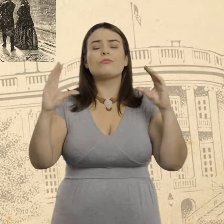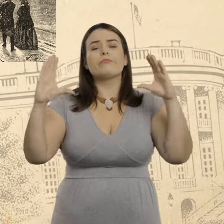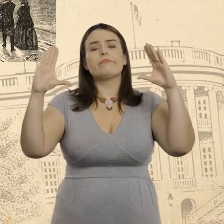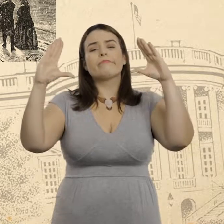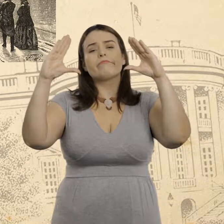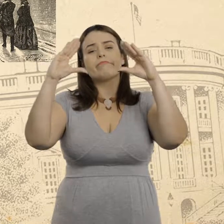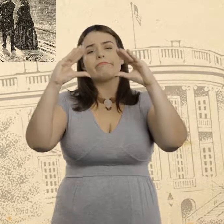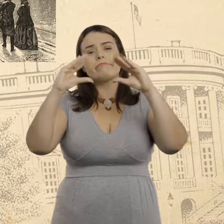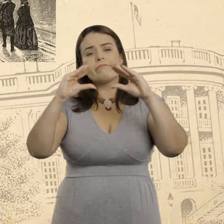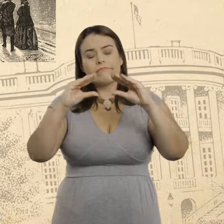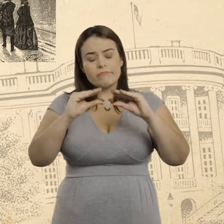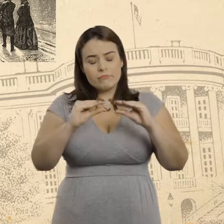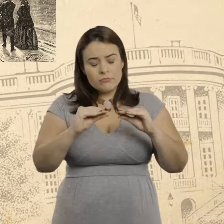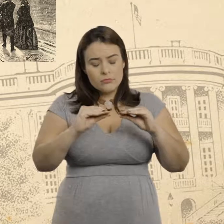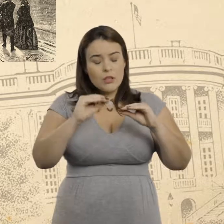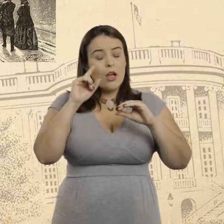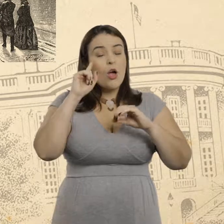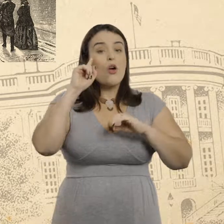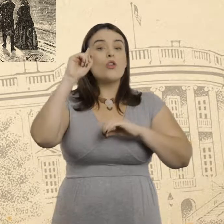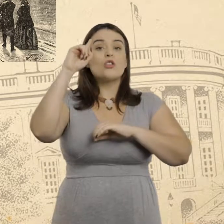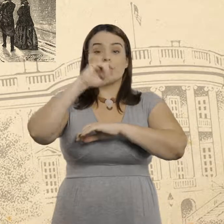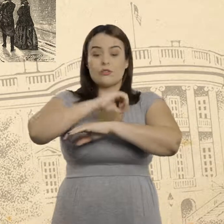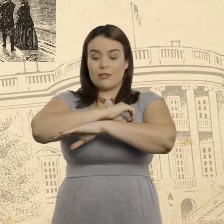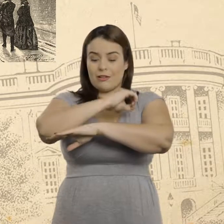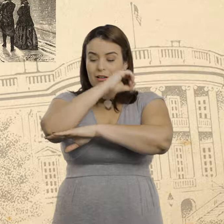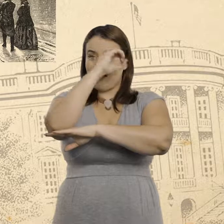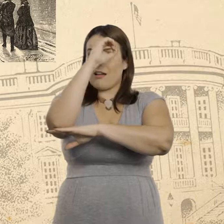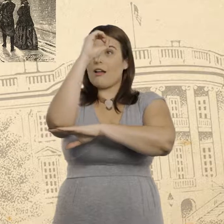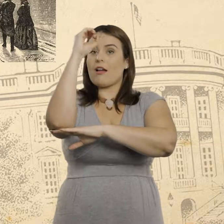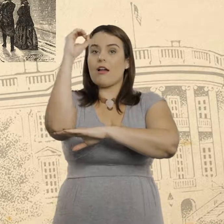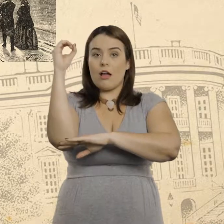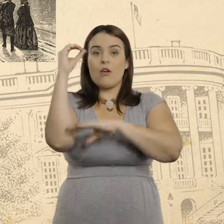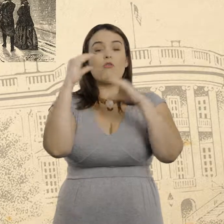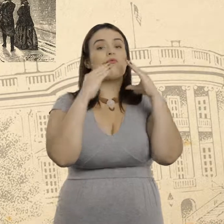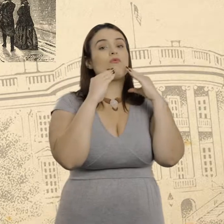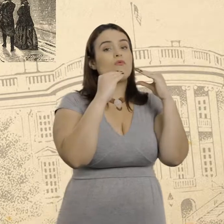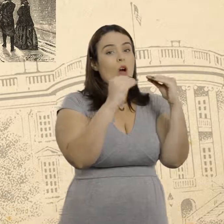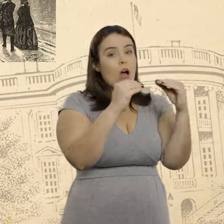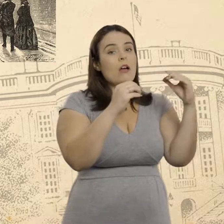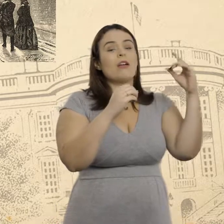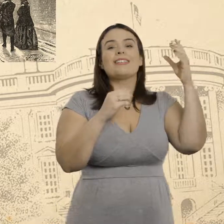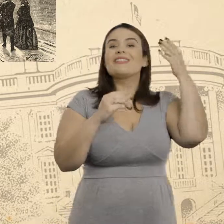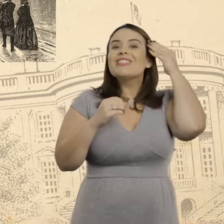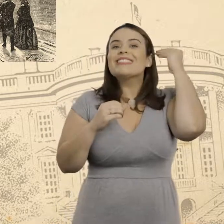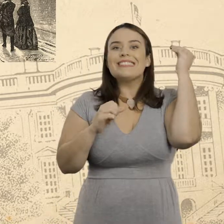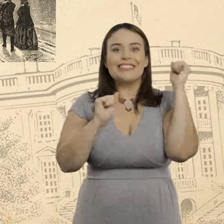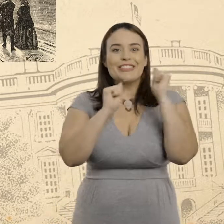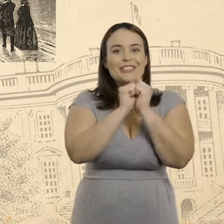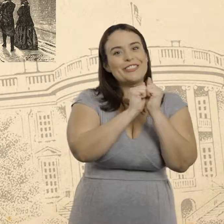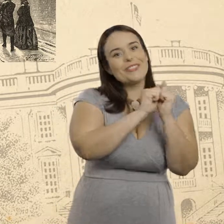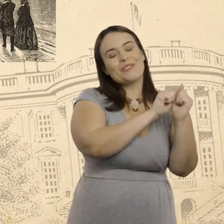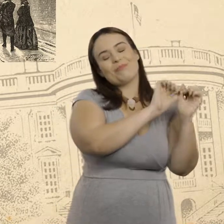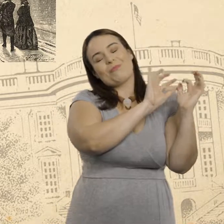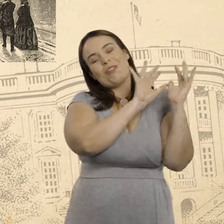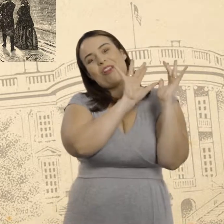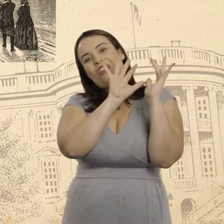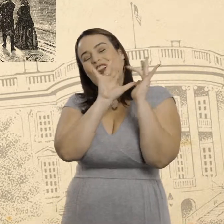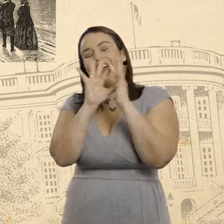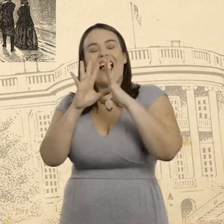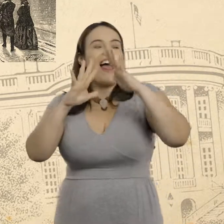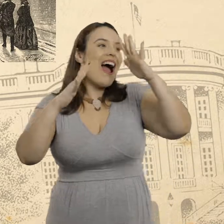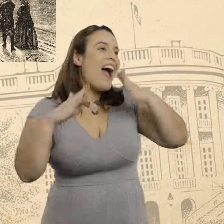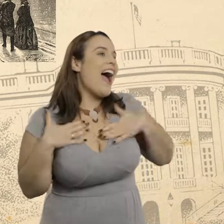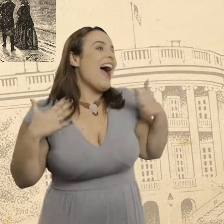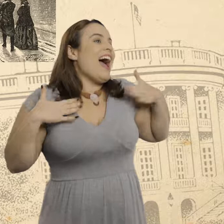desaparecido. Anoiteceu. Na manhã seguinte, o Sr. Fogg voltou com os soldados e com Passepartout. Eles